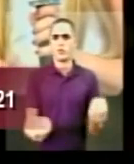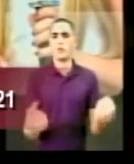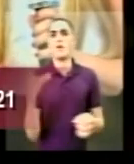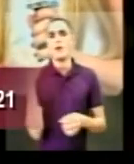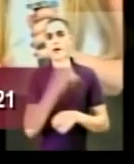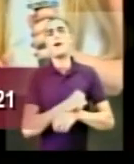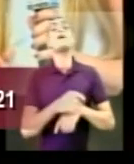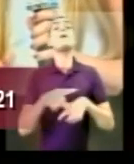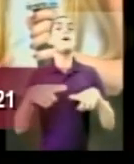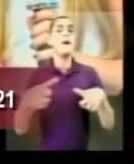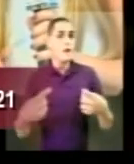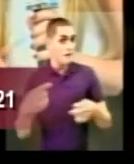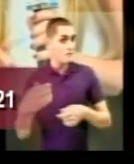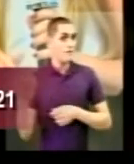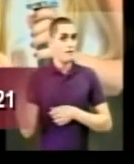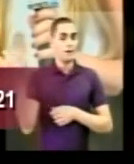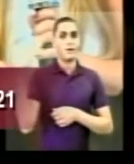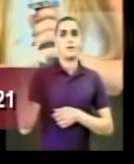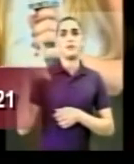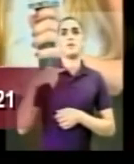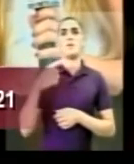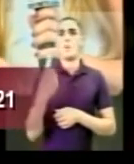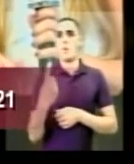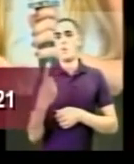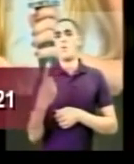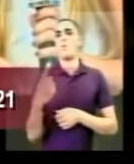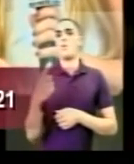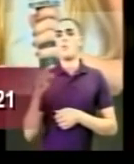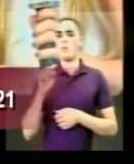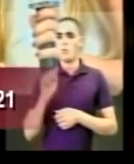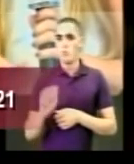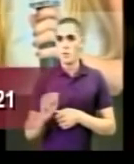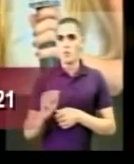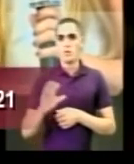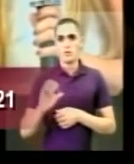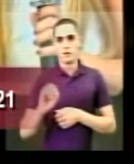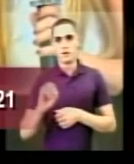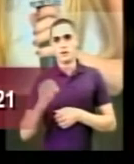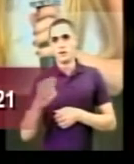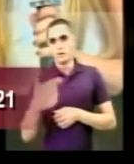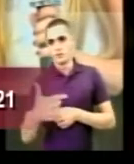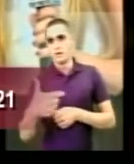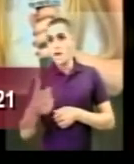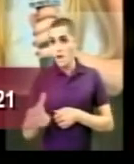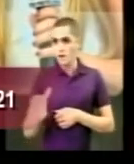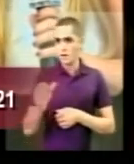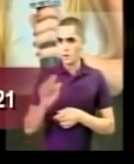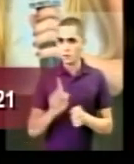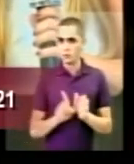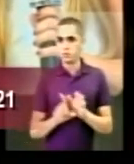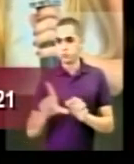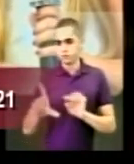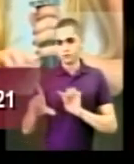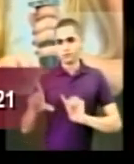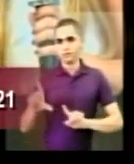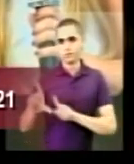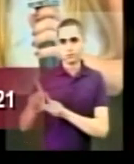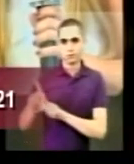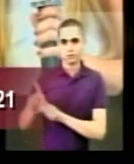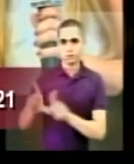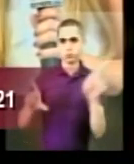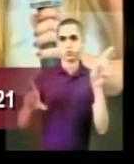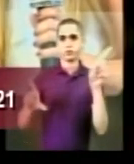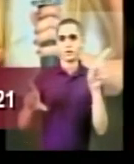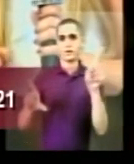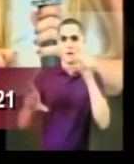em 1.026 na semana passada, quando a gente fez a live, ele estava elevado. Esse 1.026 corresponde a essa